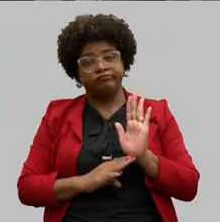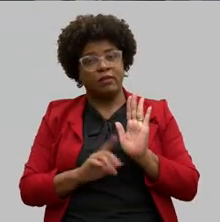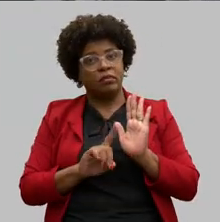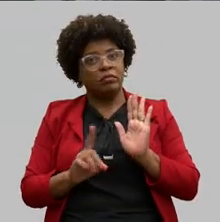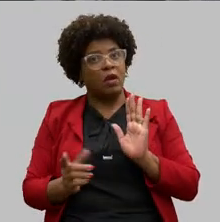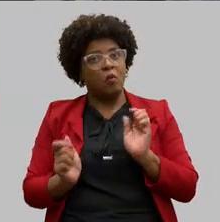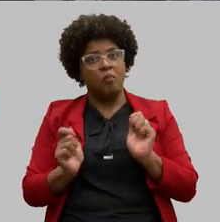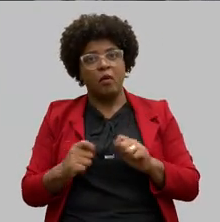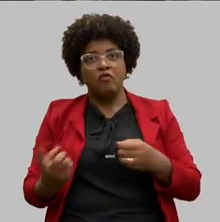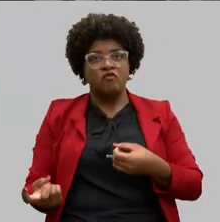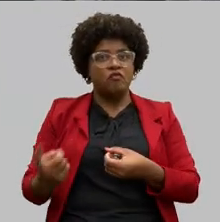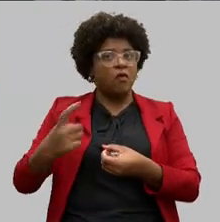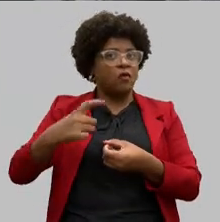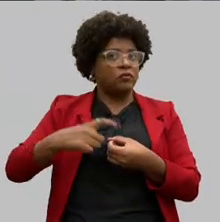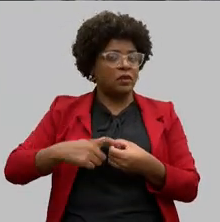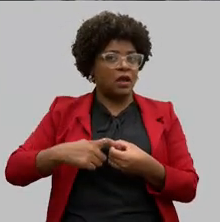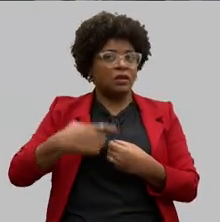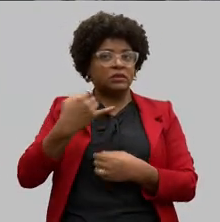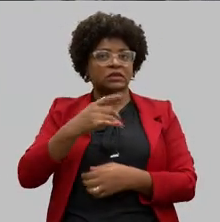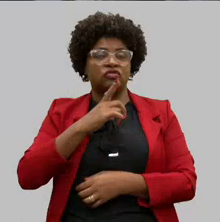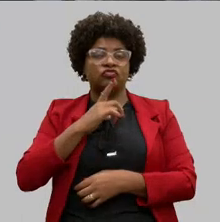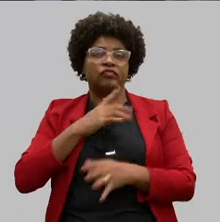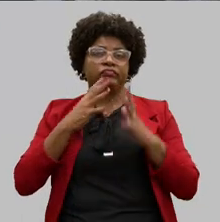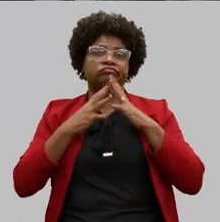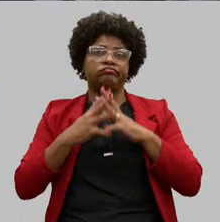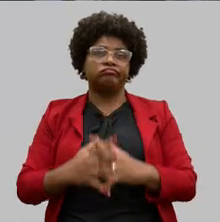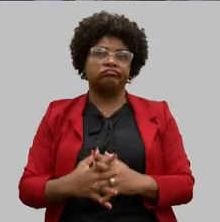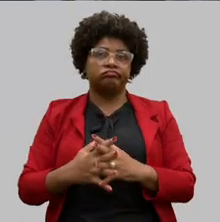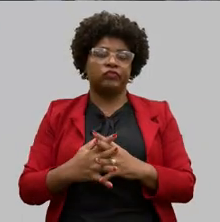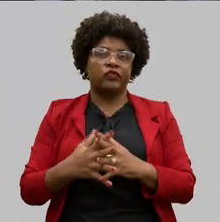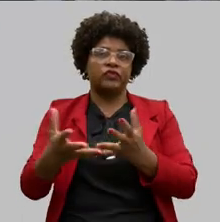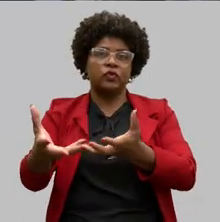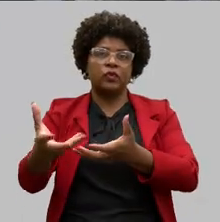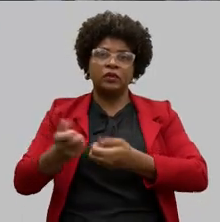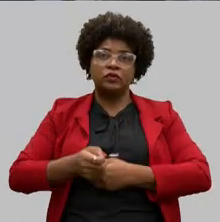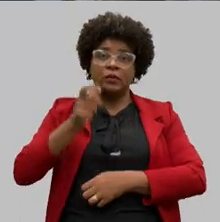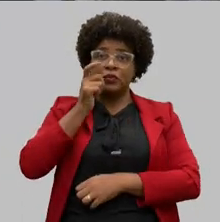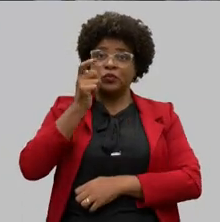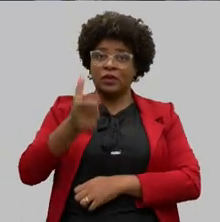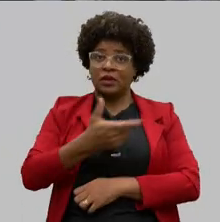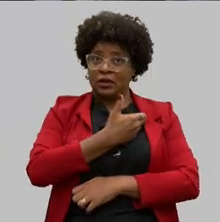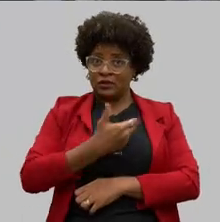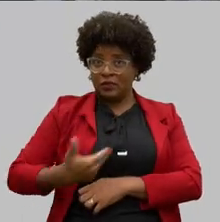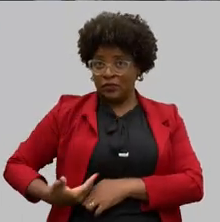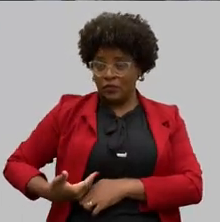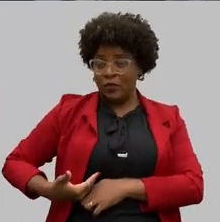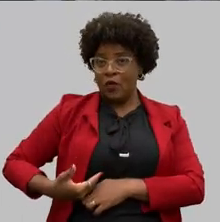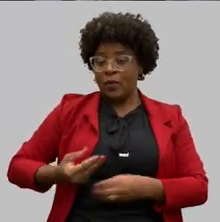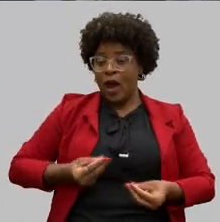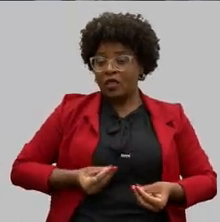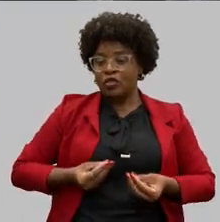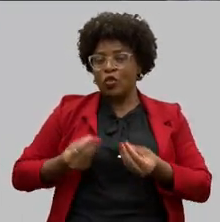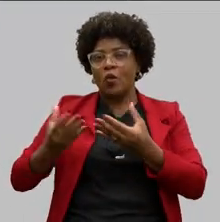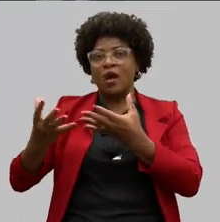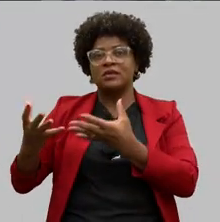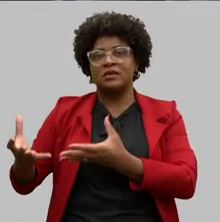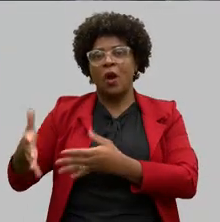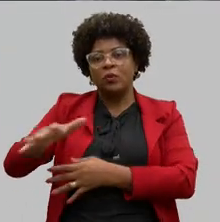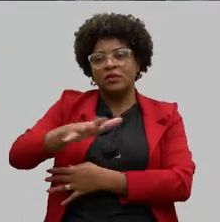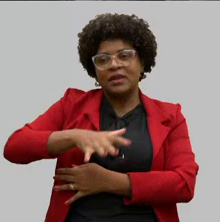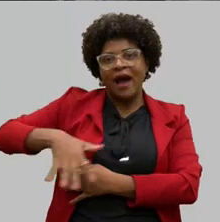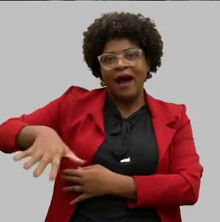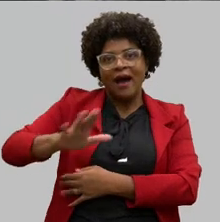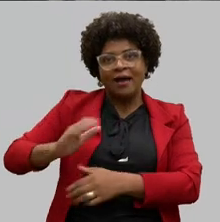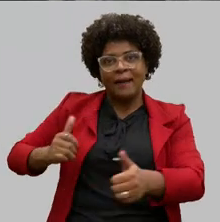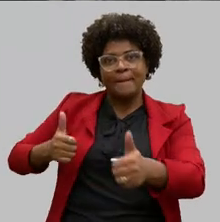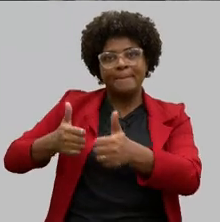em apreço Não há dúvida quanto ao atendimento do interesse público a doação da área correspondente ao trecho rodoviário identificado no